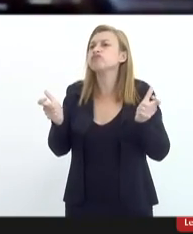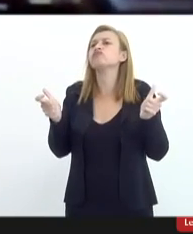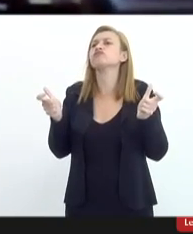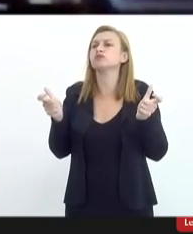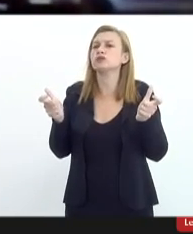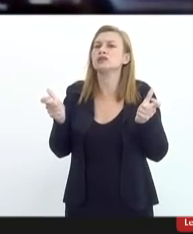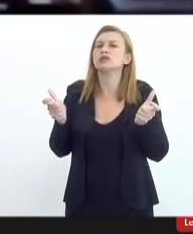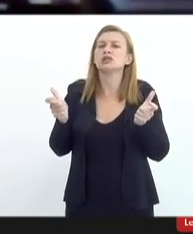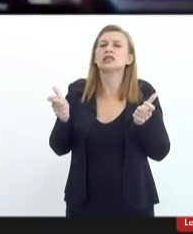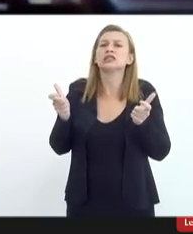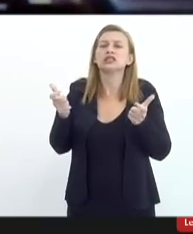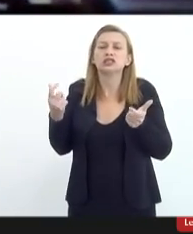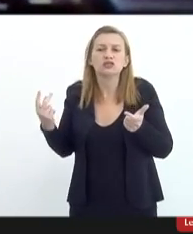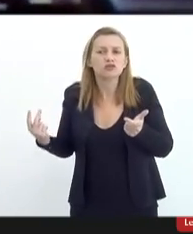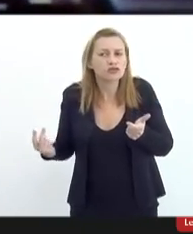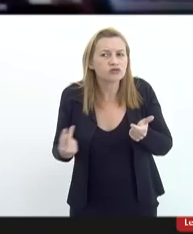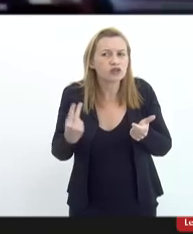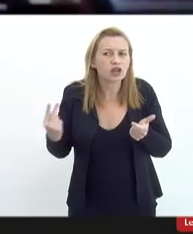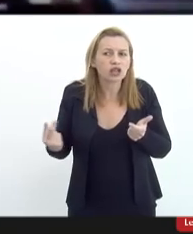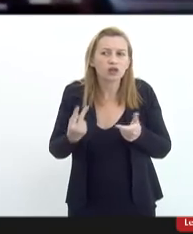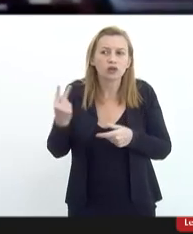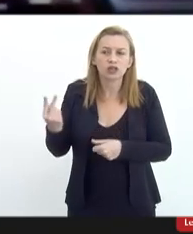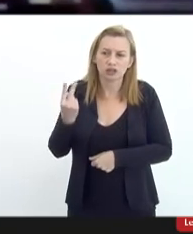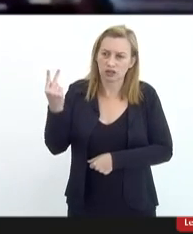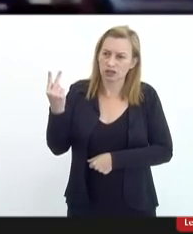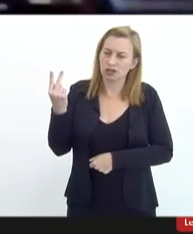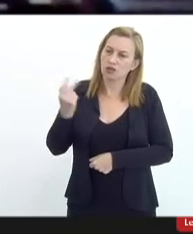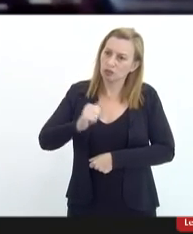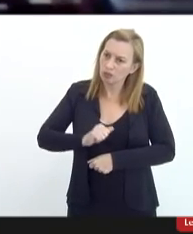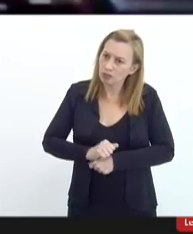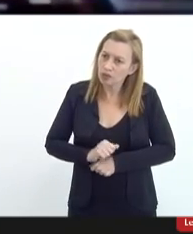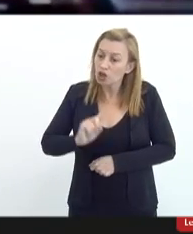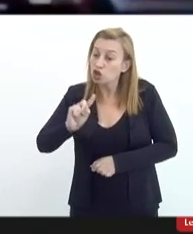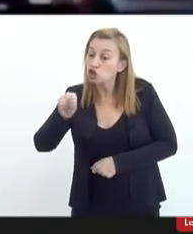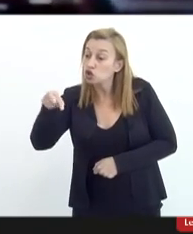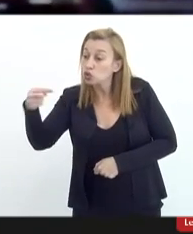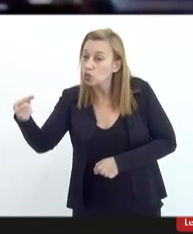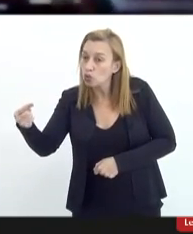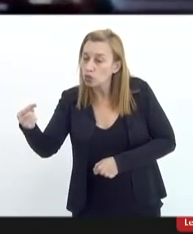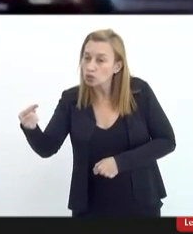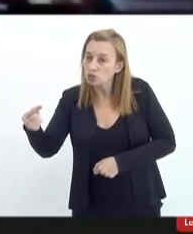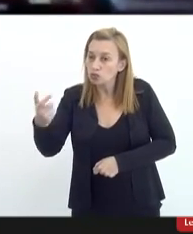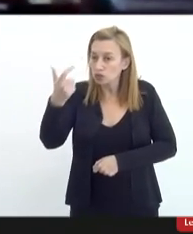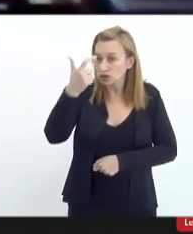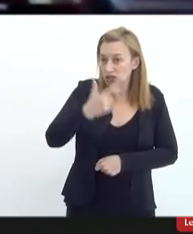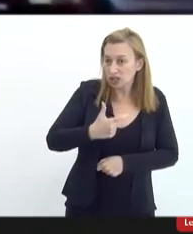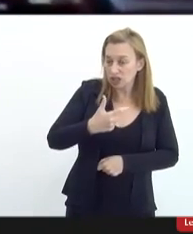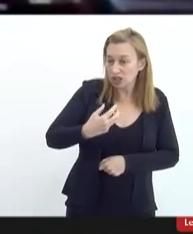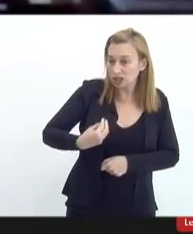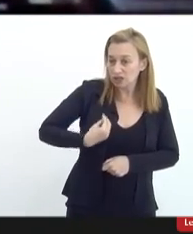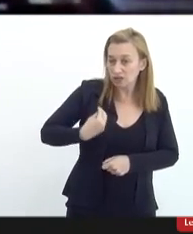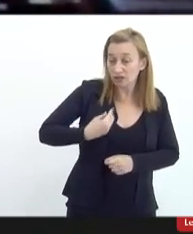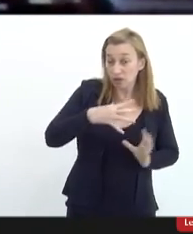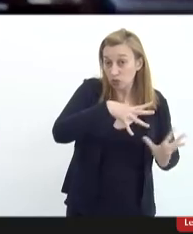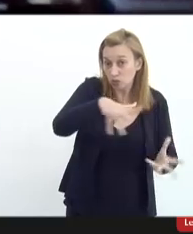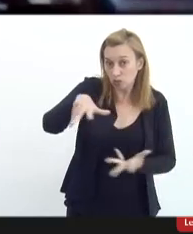de preservação das outras formas de ser e de estar no mundo.